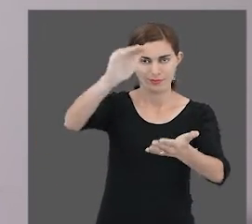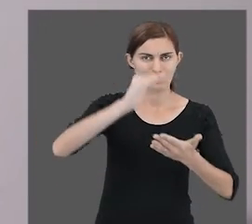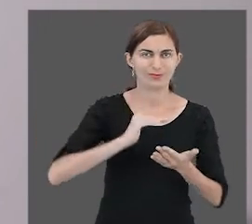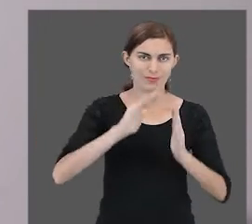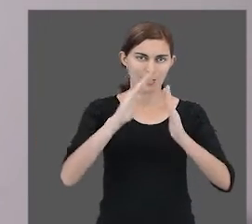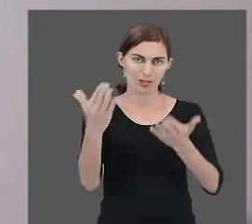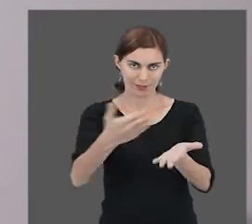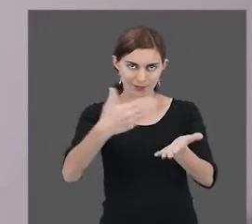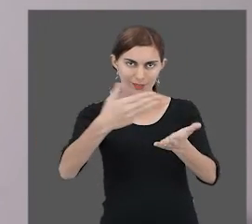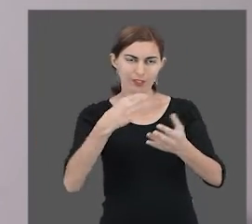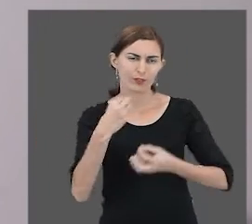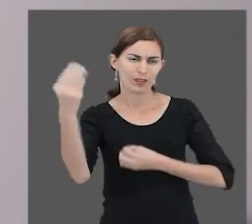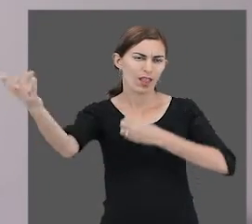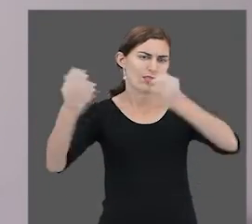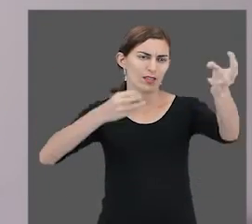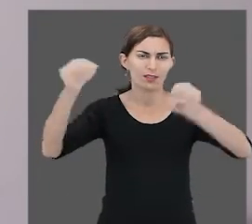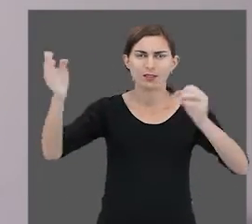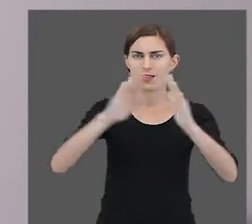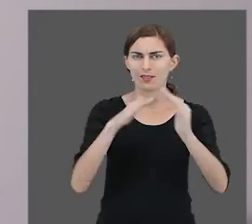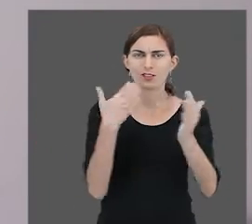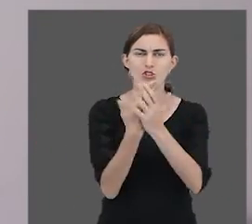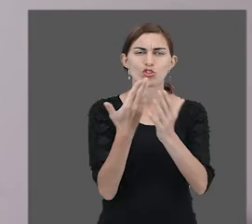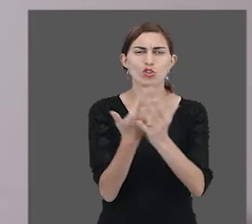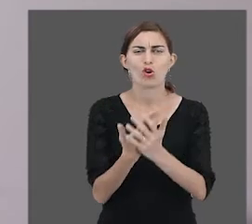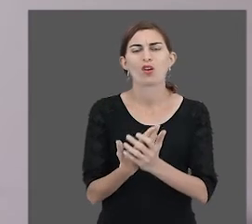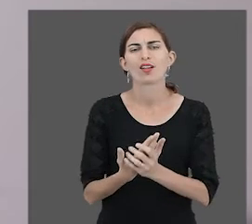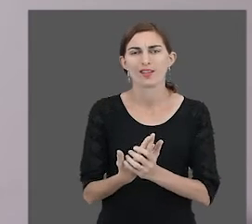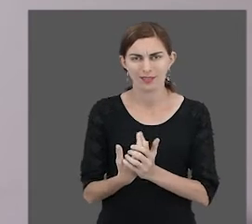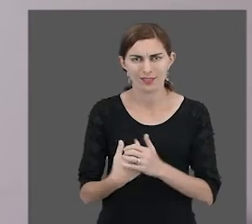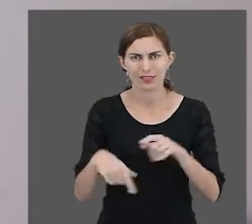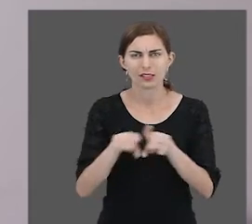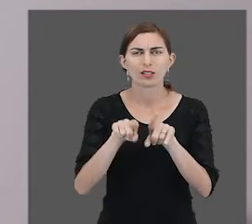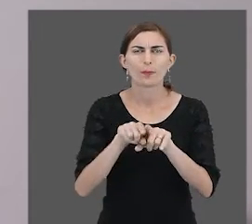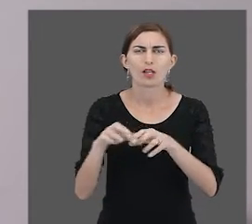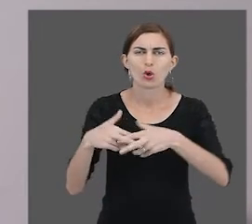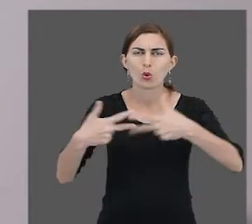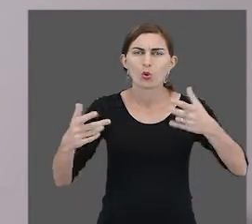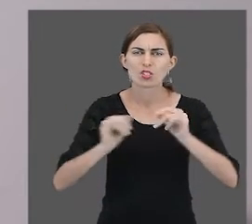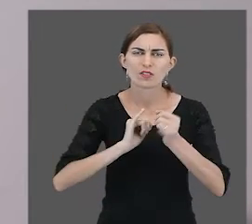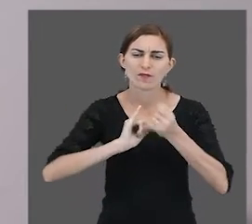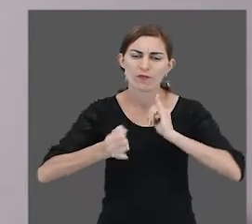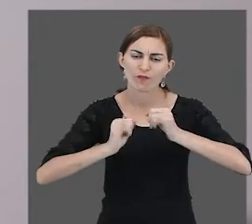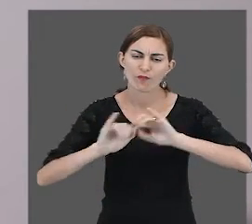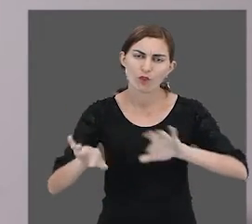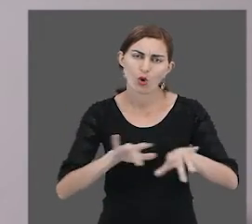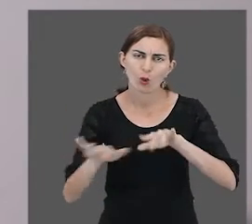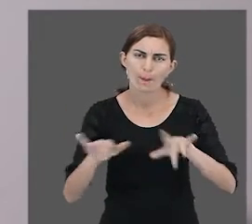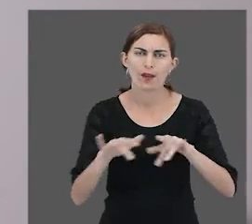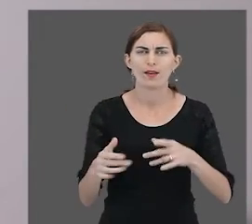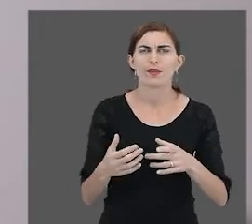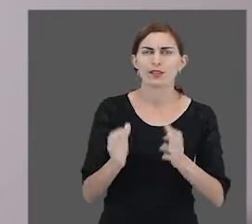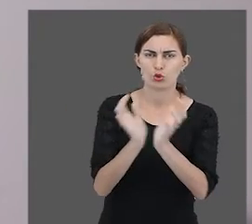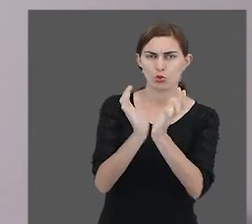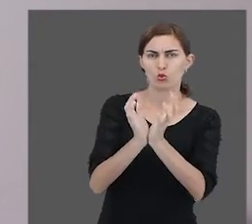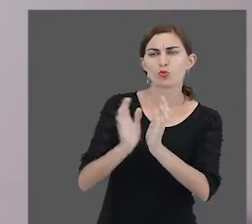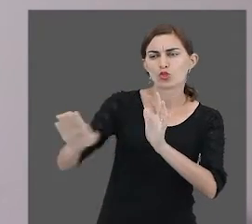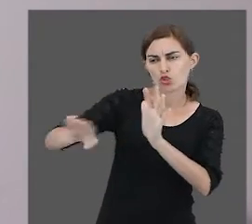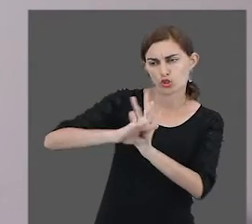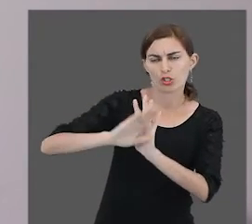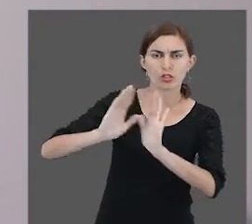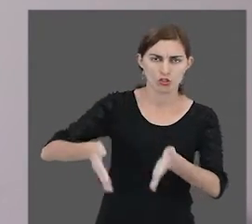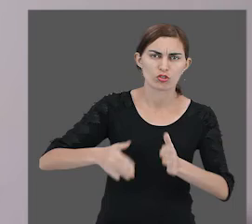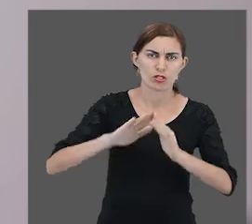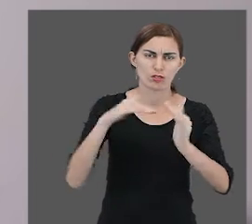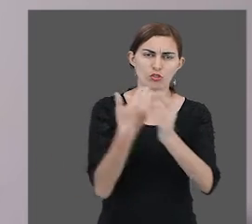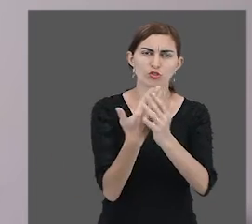escola. Programas como o Proinfo, que é equipamentos de informática para as escolas, então o equipamento já chega na escola.